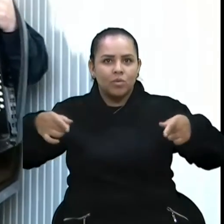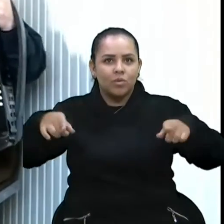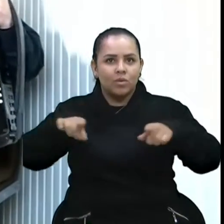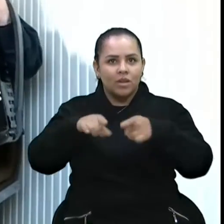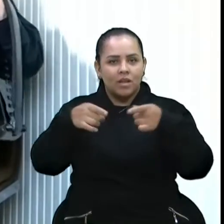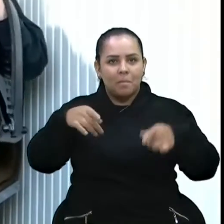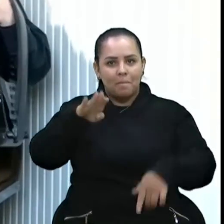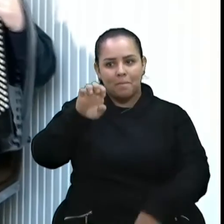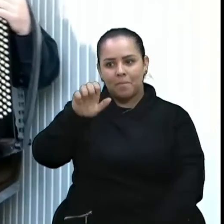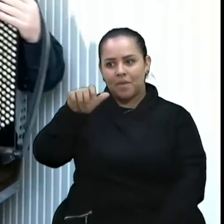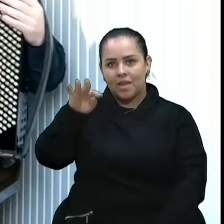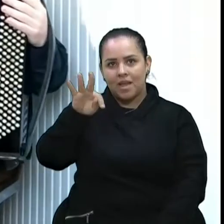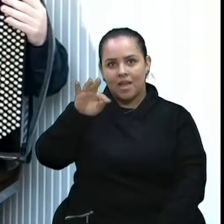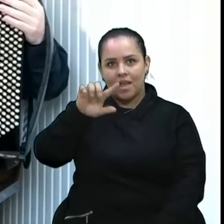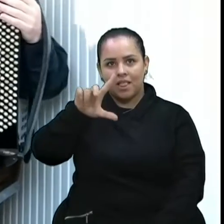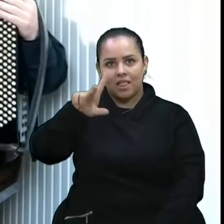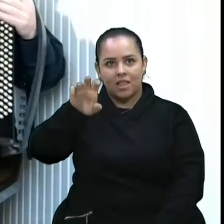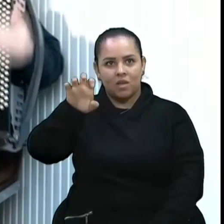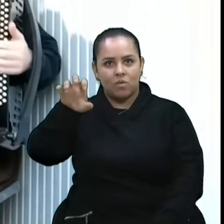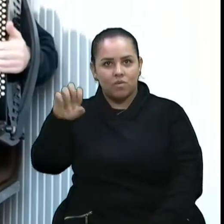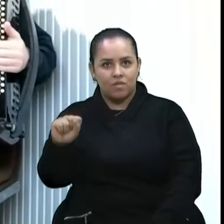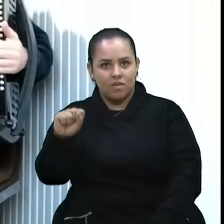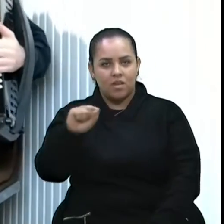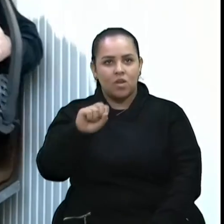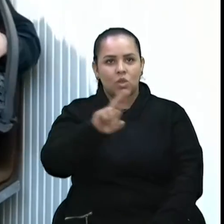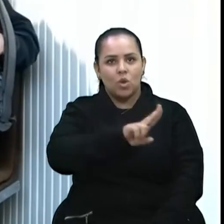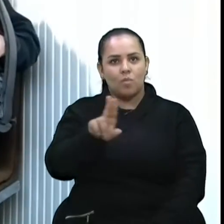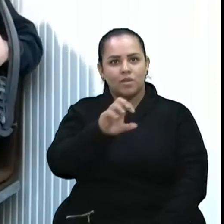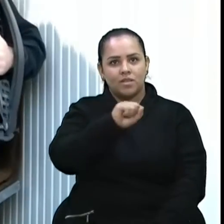se chama Something.